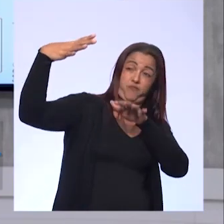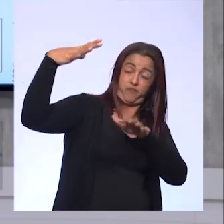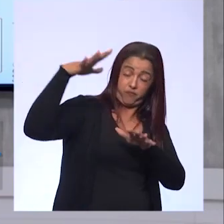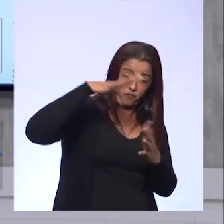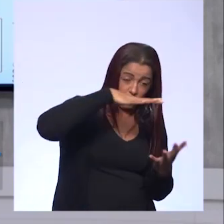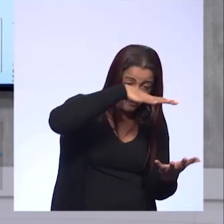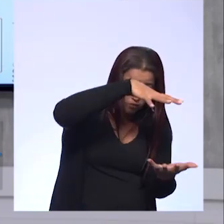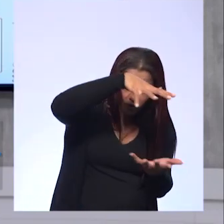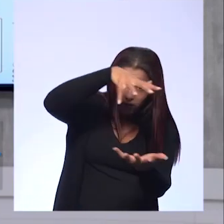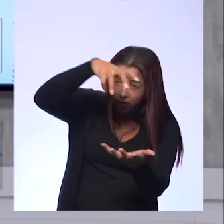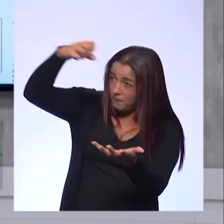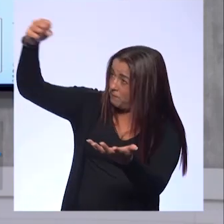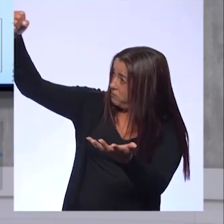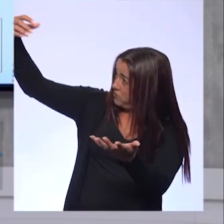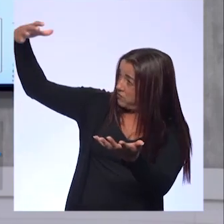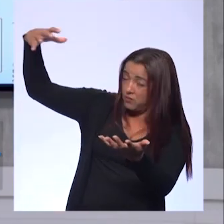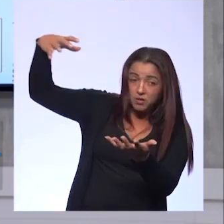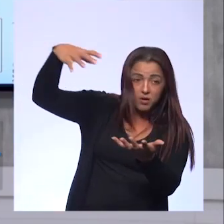terra a